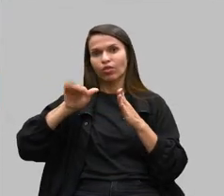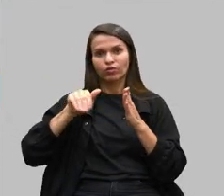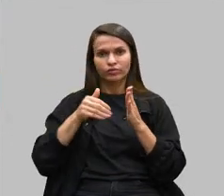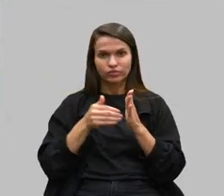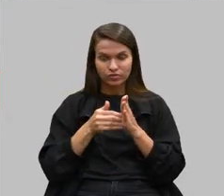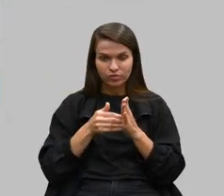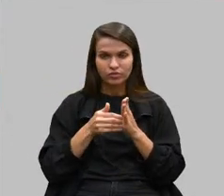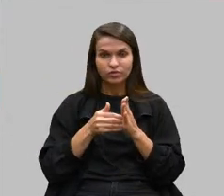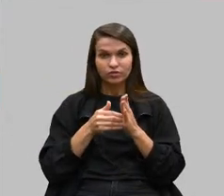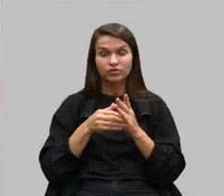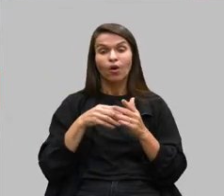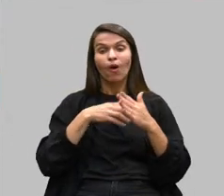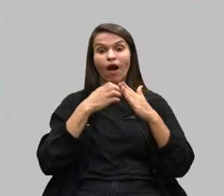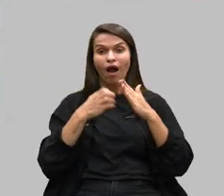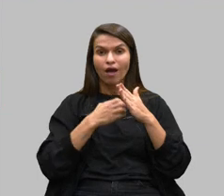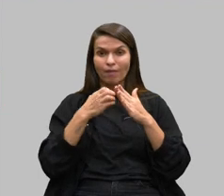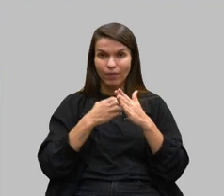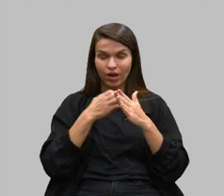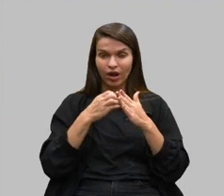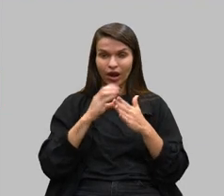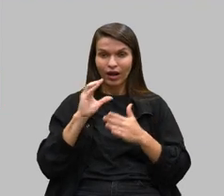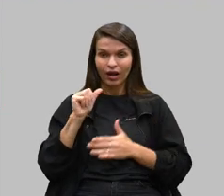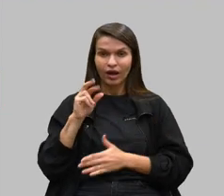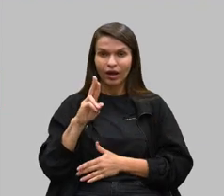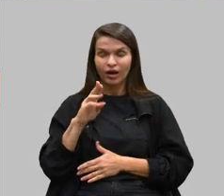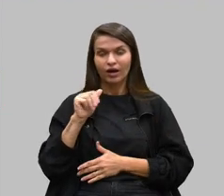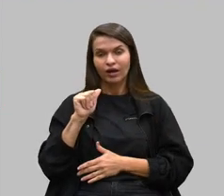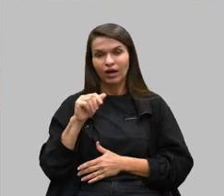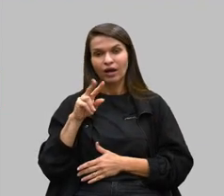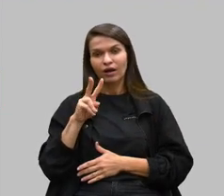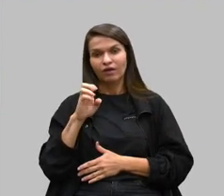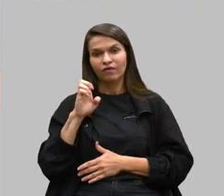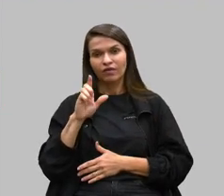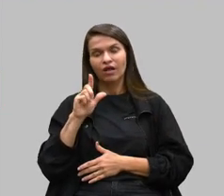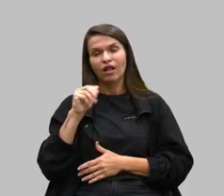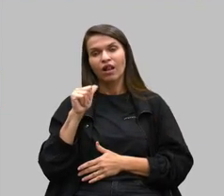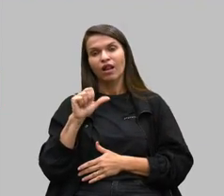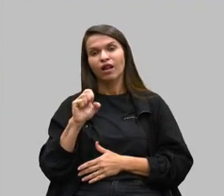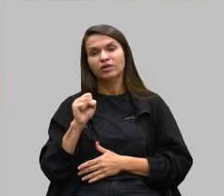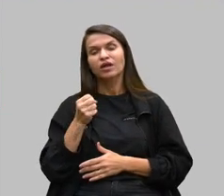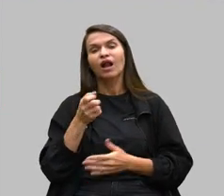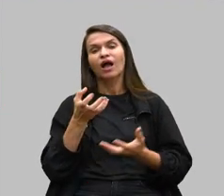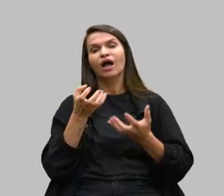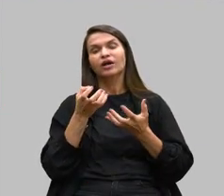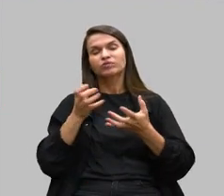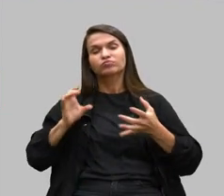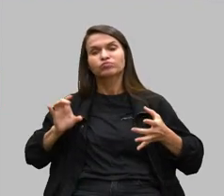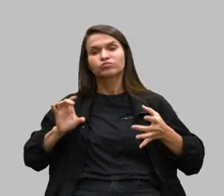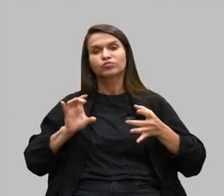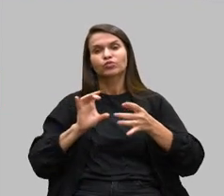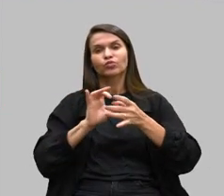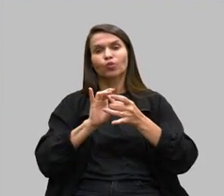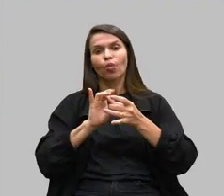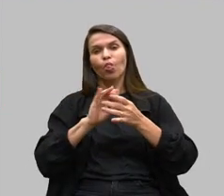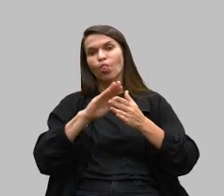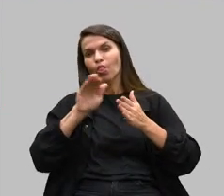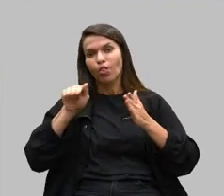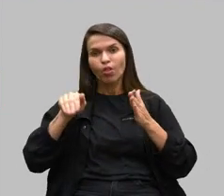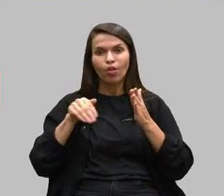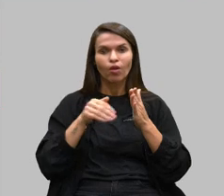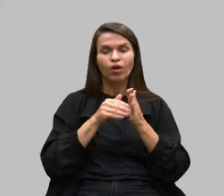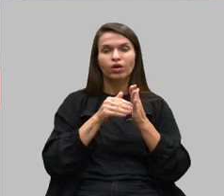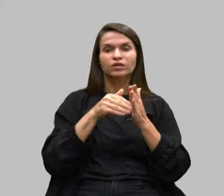a multimodal Caravelas ela eh quer conectar todas essas